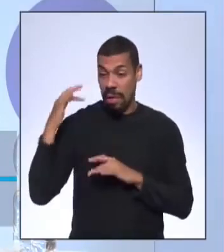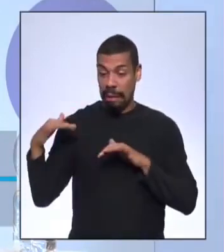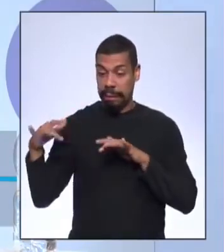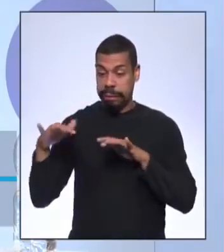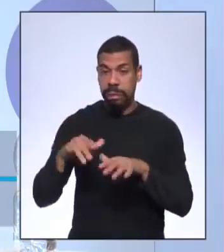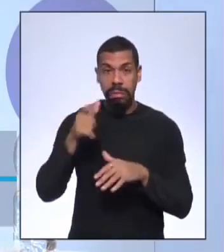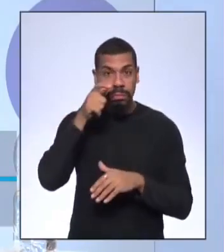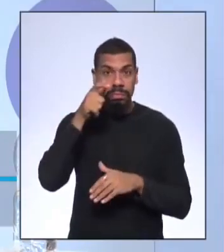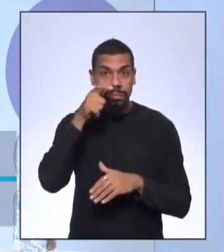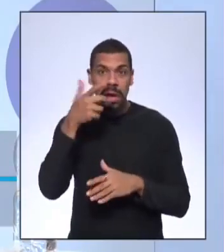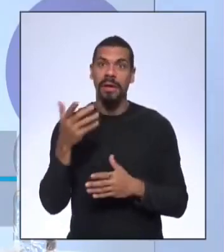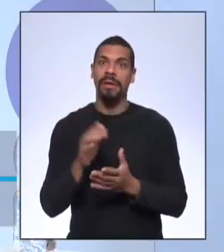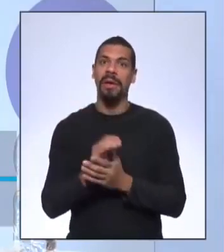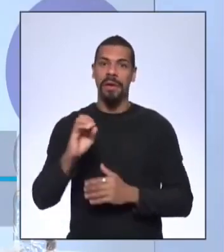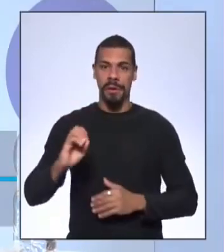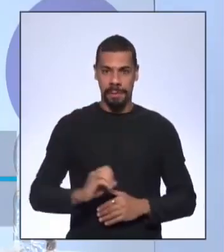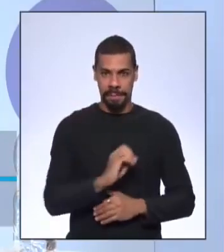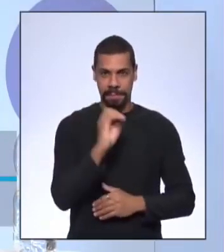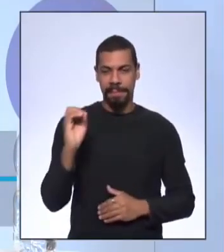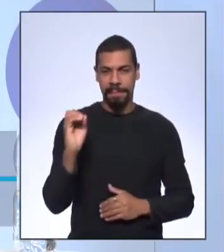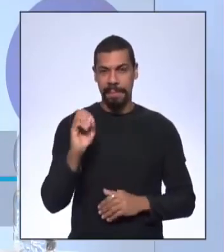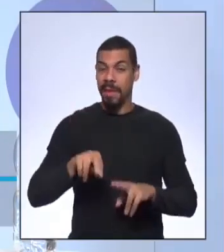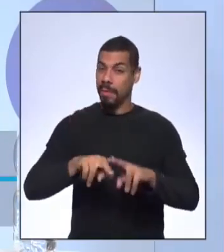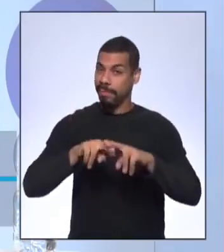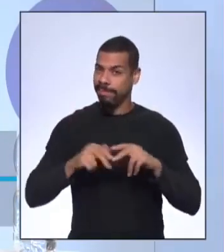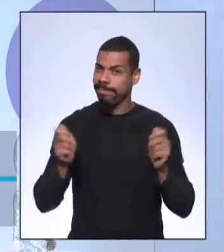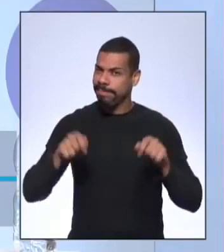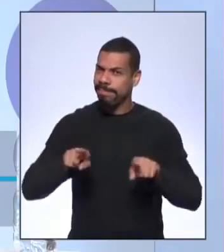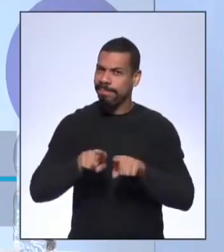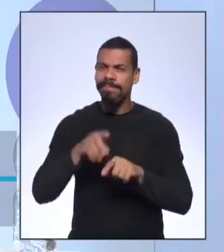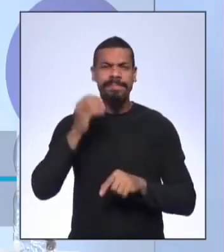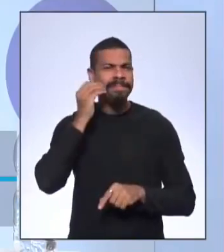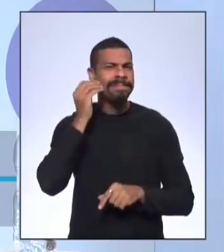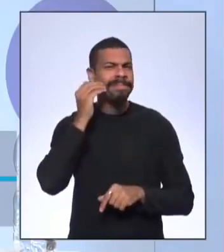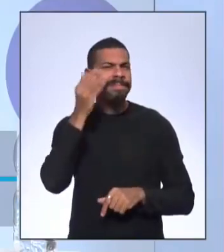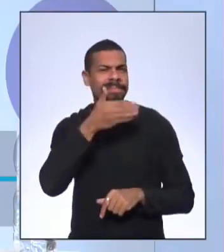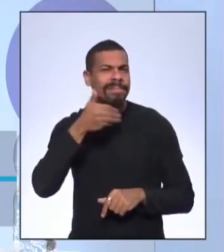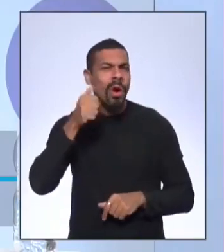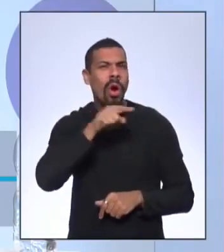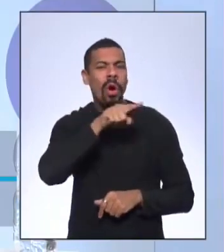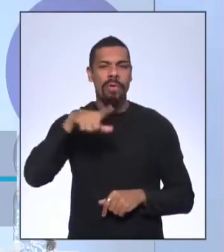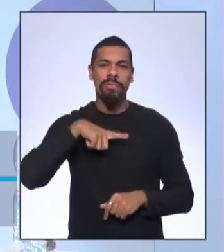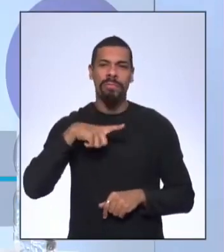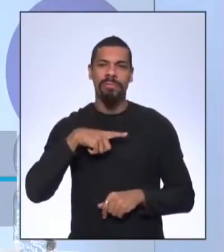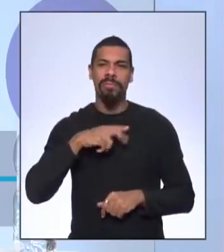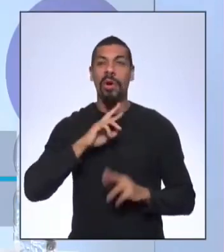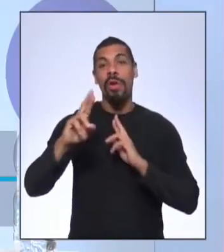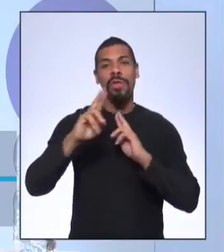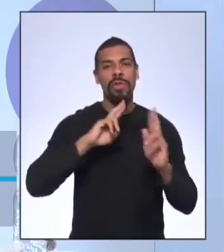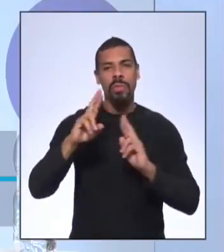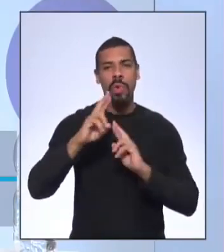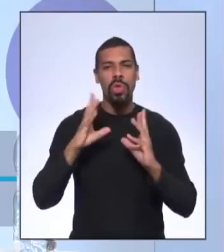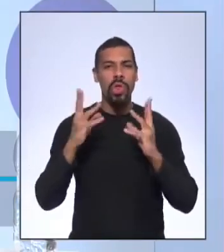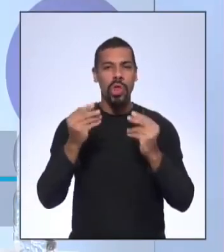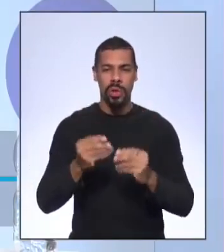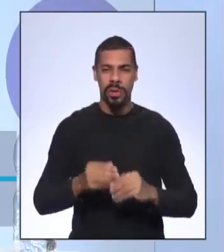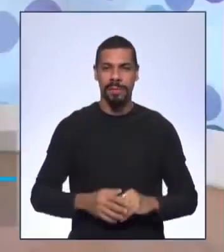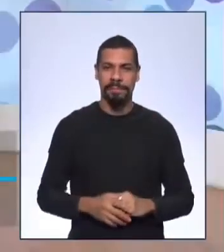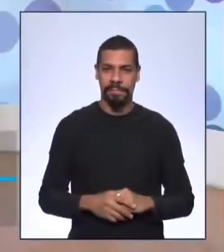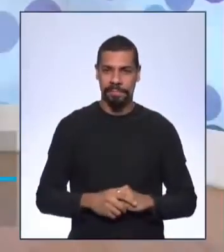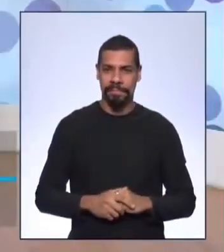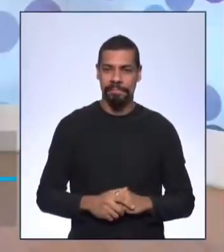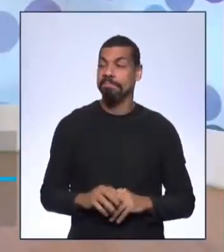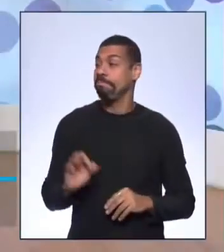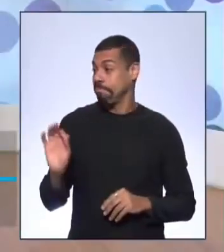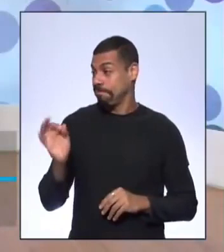às vezes é difícil. Mas nós vamos fazer o máximo para poder fazer com que vocês não saiam com nenhuma dúvida daqui, não é, Jonas? Beleza, é